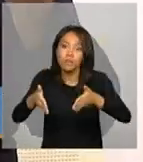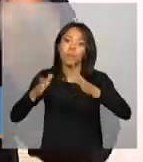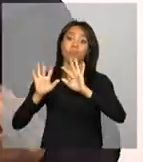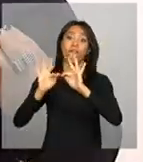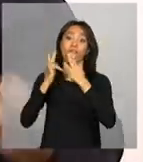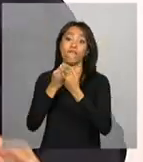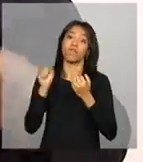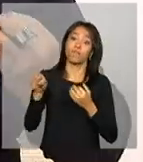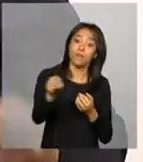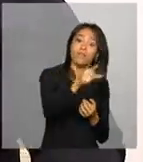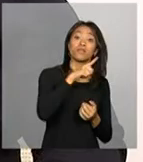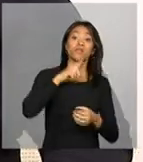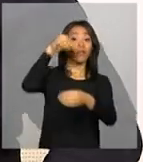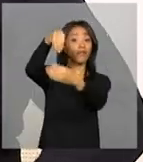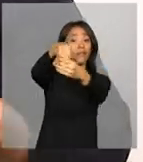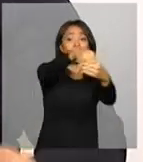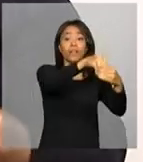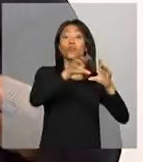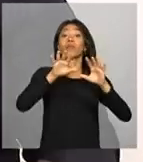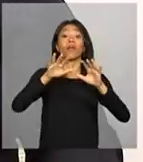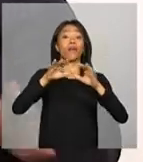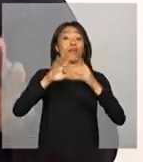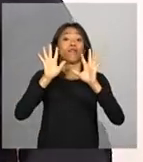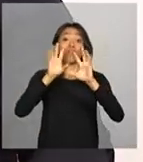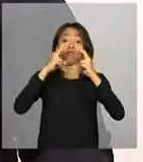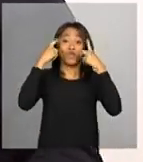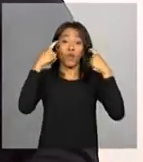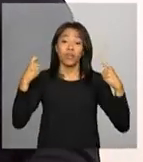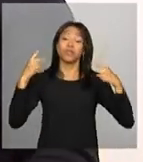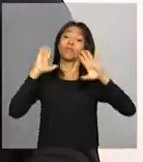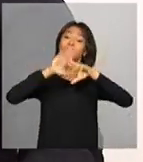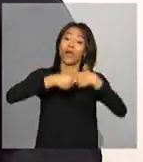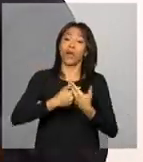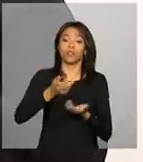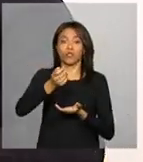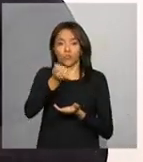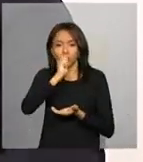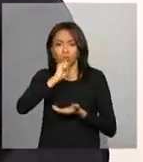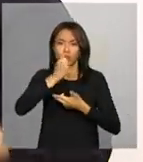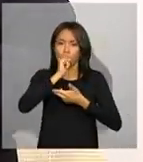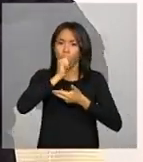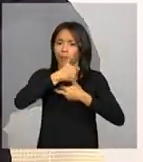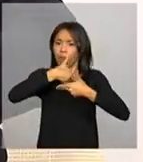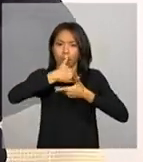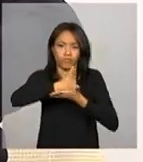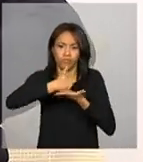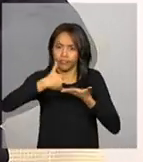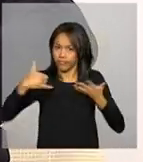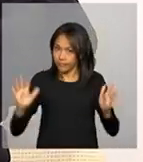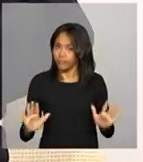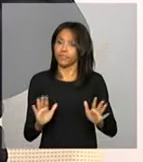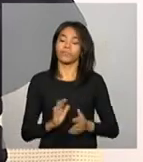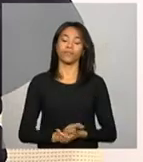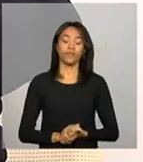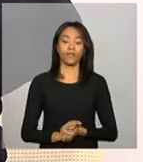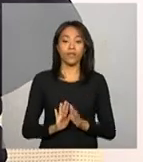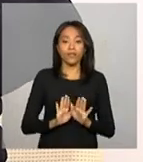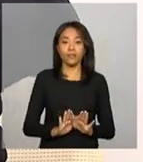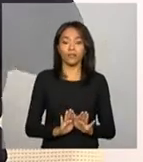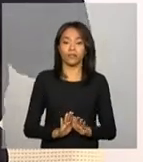delas por causa de substâncias psicoativas a outra coisa importante e terça foi para